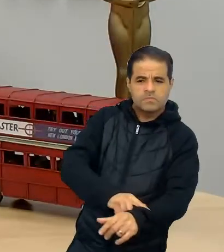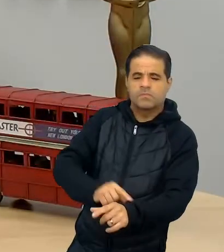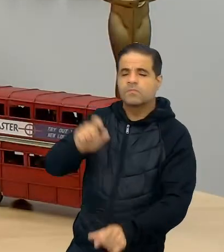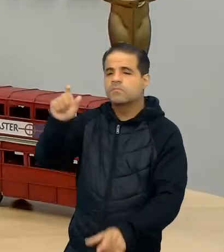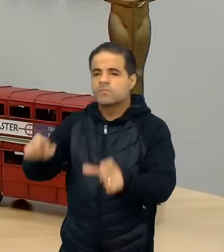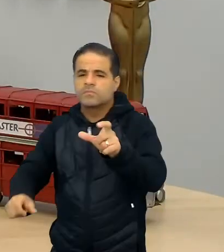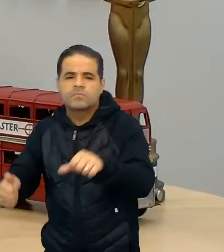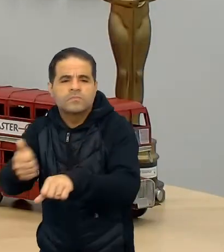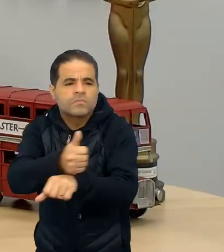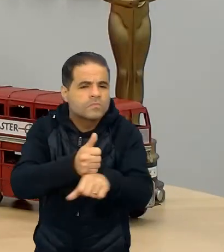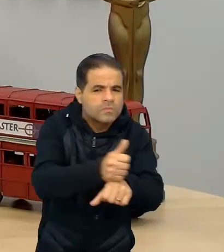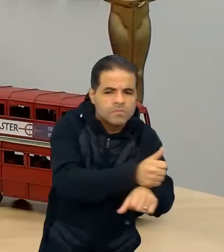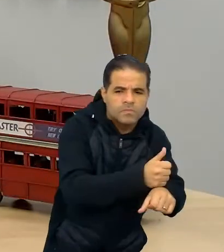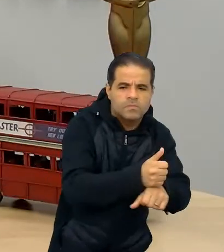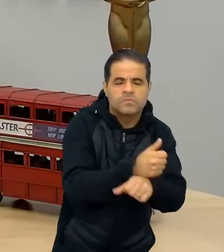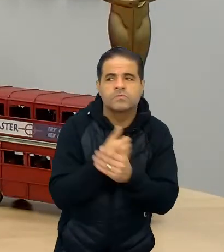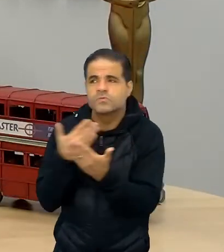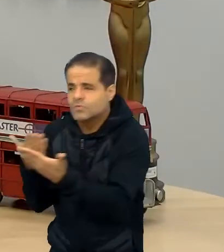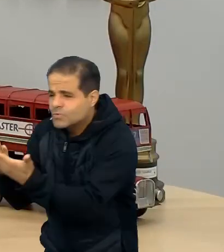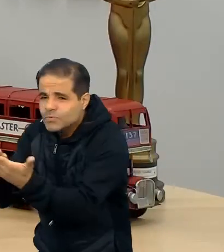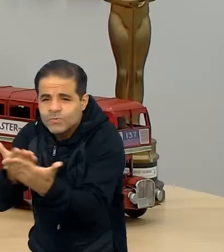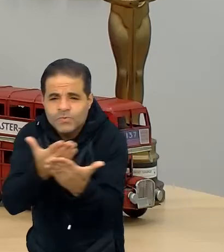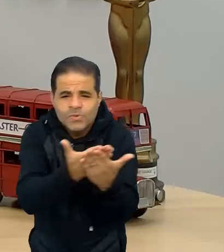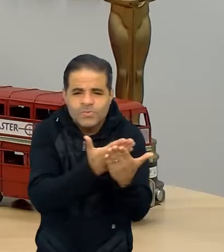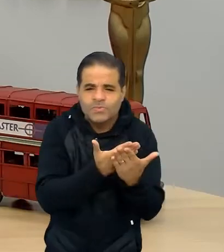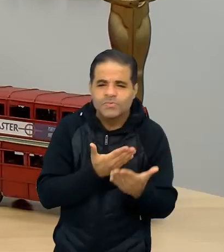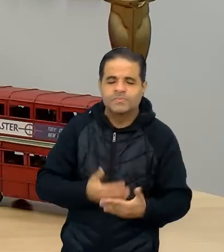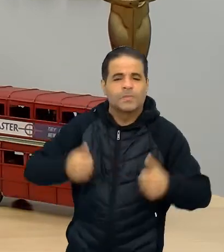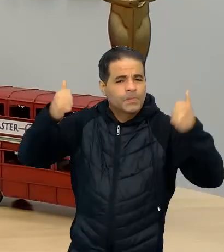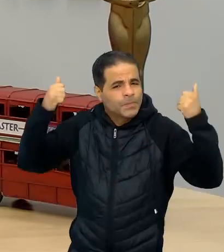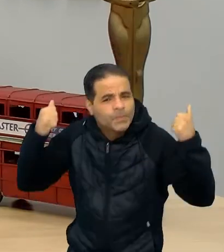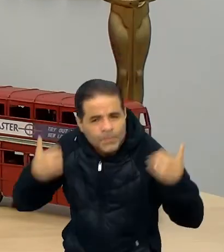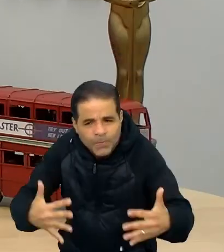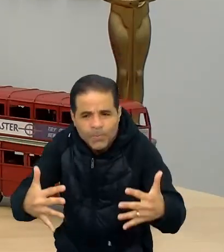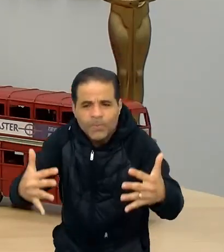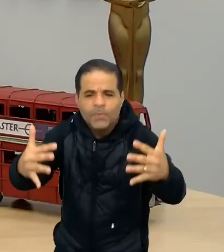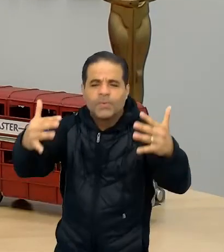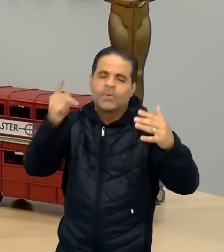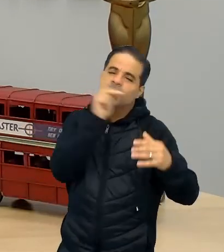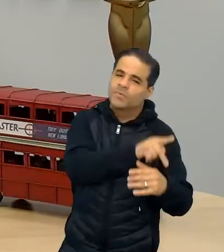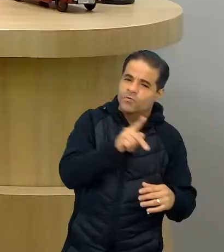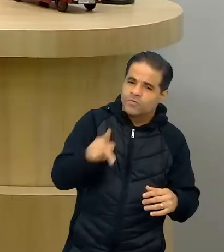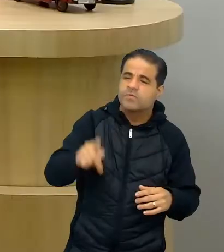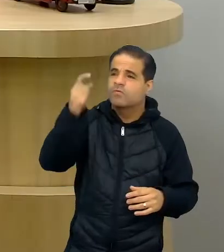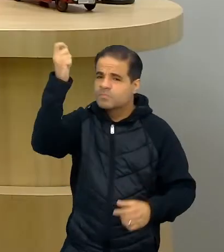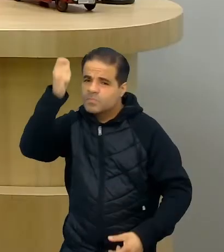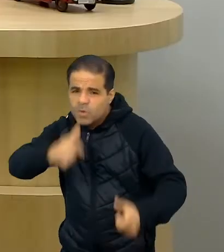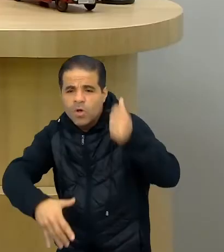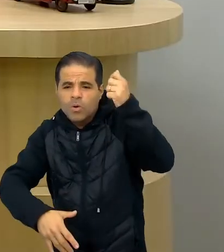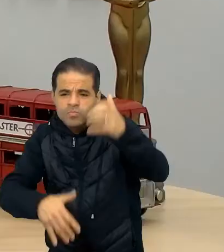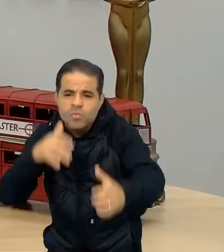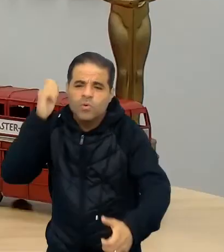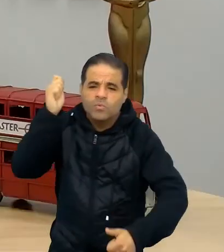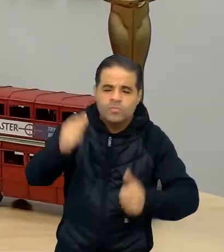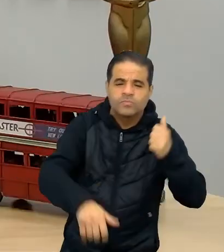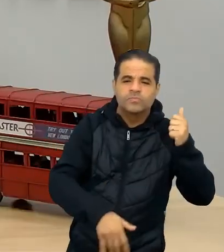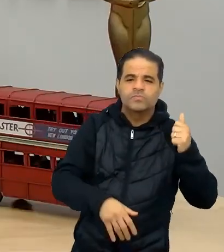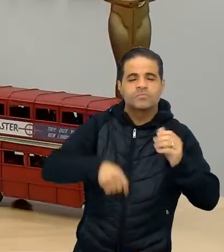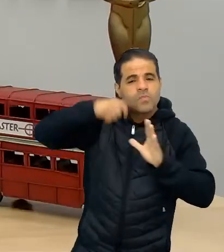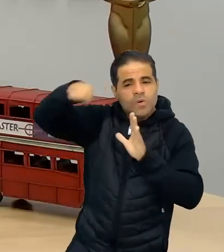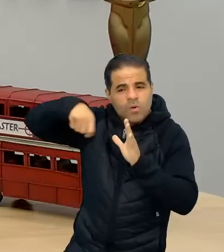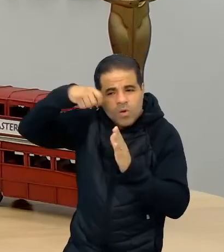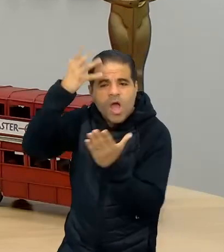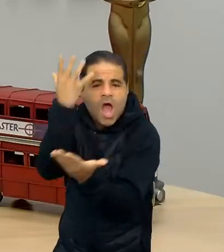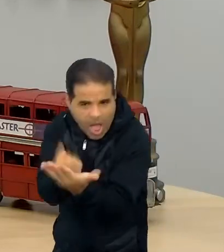profissionais estudam muito, né? O professor Tony falou uma coisa assim, Mara, o cinegrafista, porque gravar,